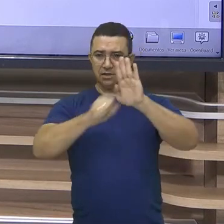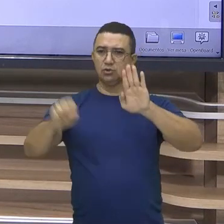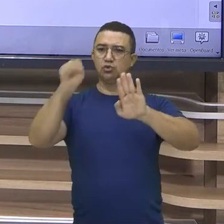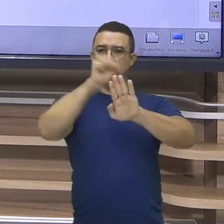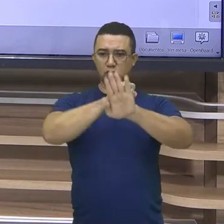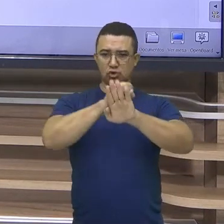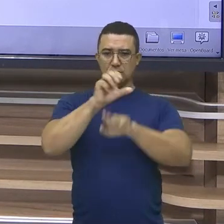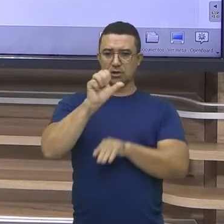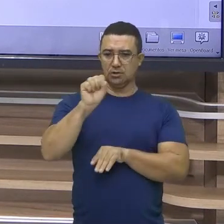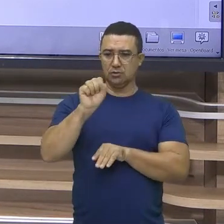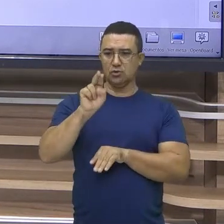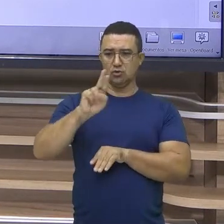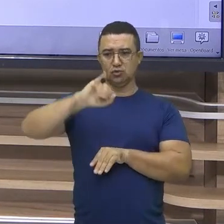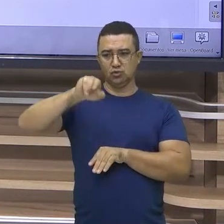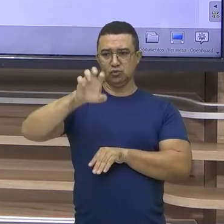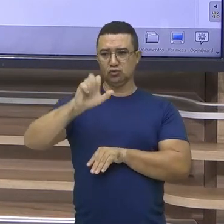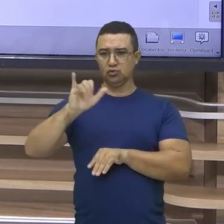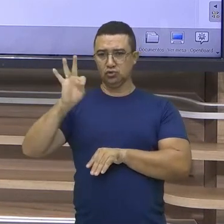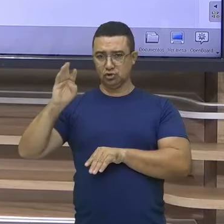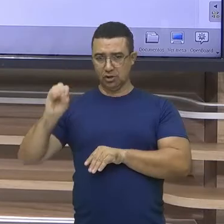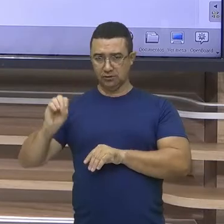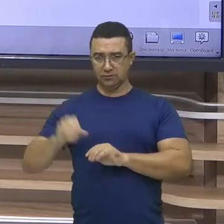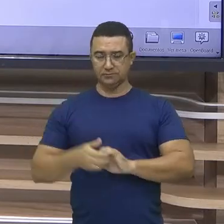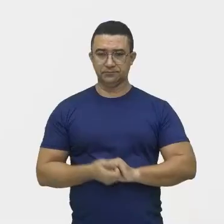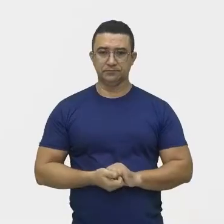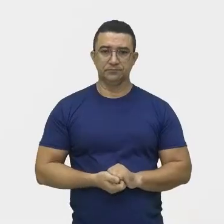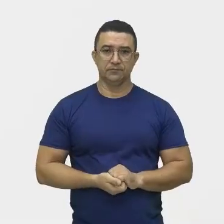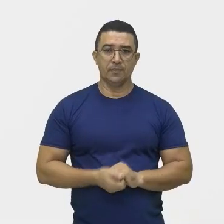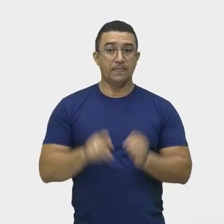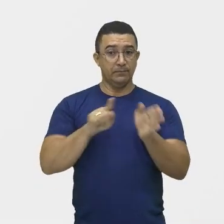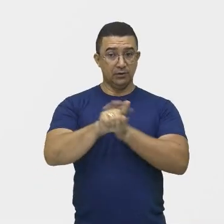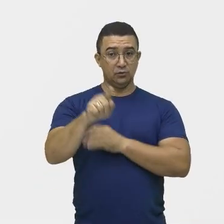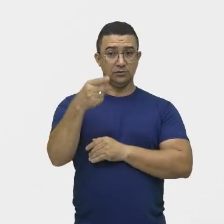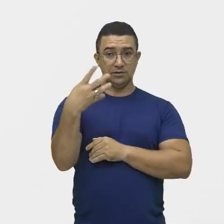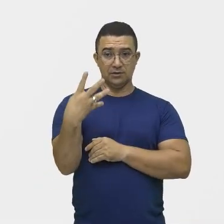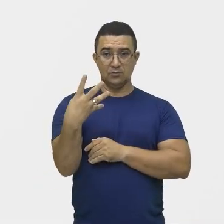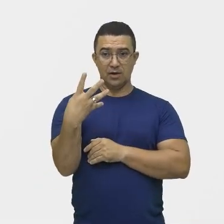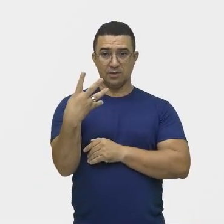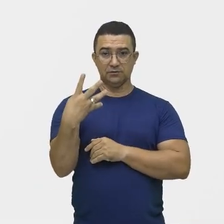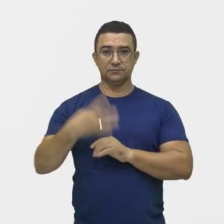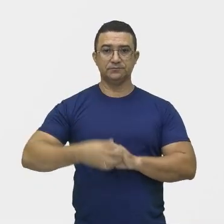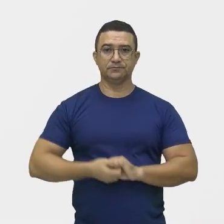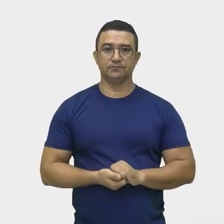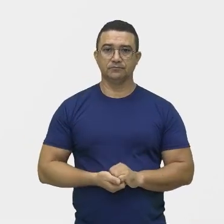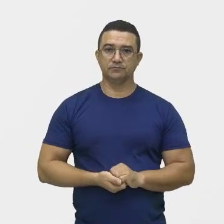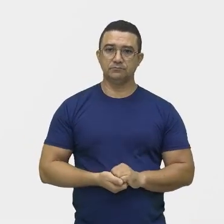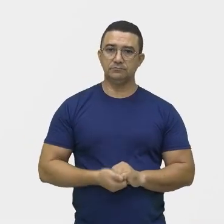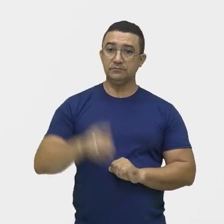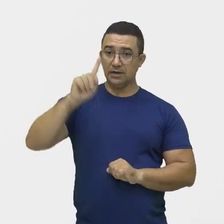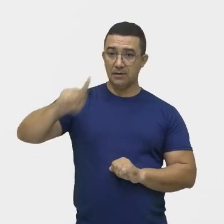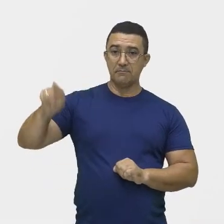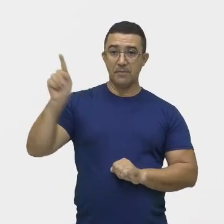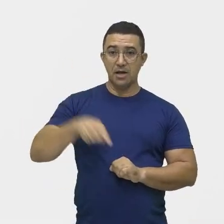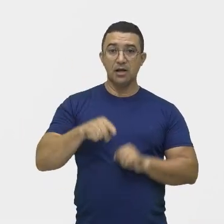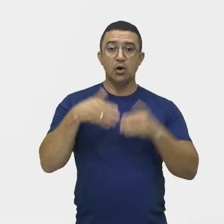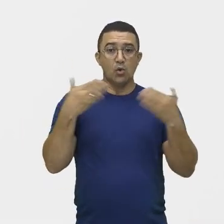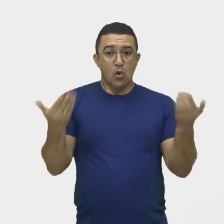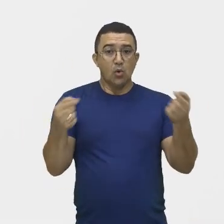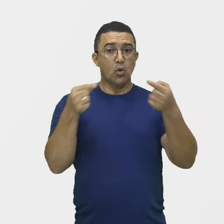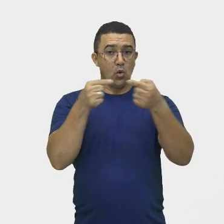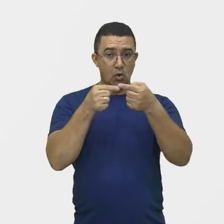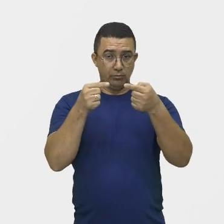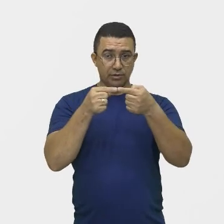certo? Vamos agora para a nossa questão de número 4. Questão de número 4, assinale a alternativa que